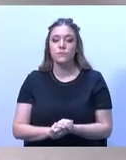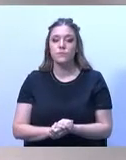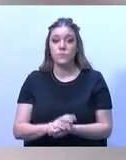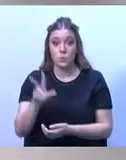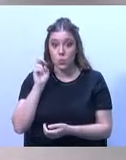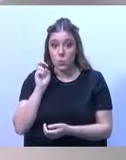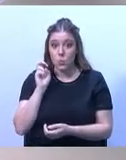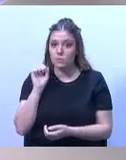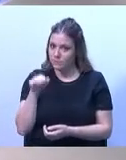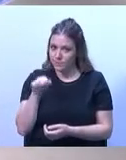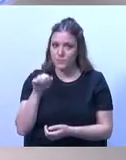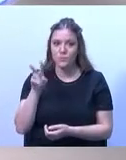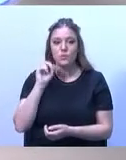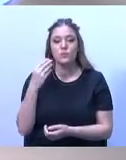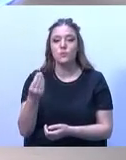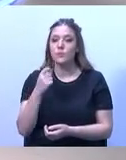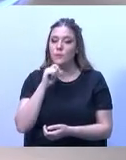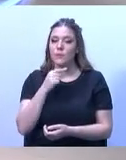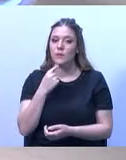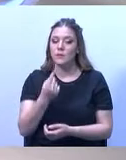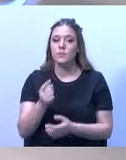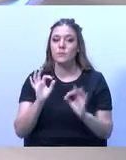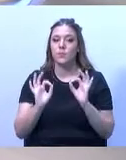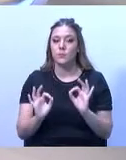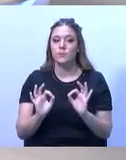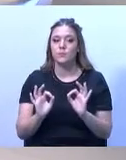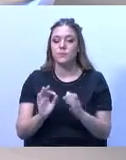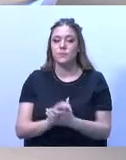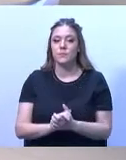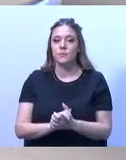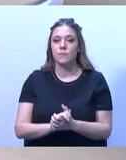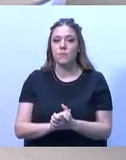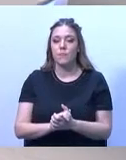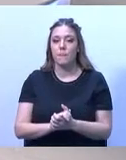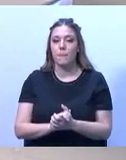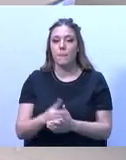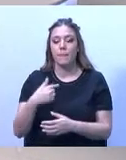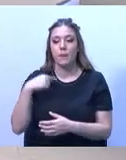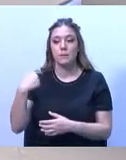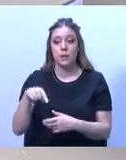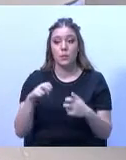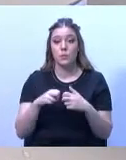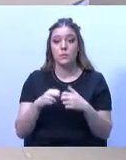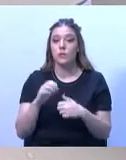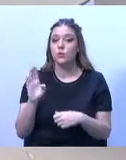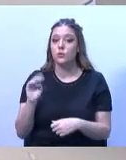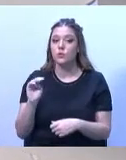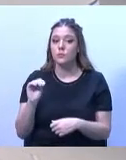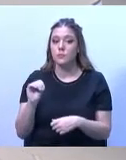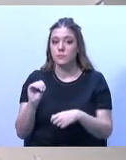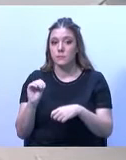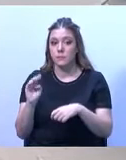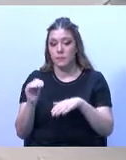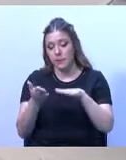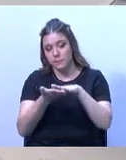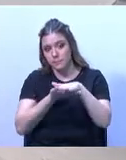já me ouviram? Estamos a ouvir muito bem, pode dizer. Pronto. Eu que tenho um problema nos pés, na parte de baixo,